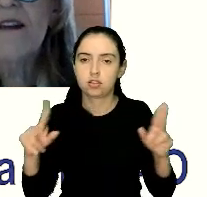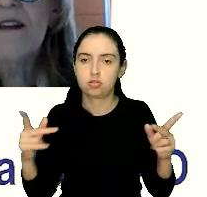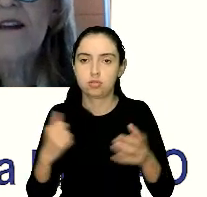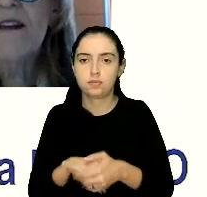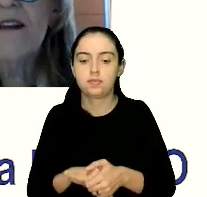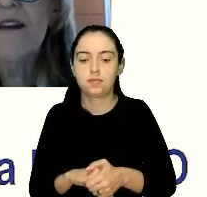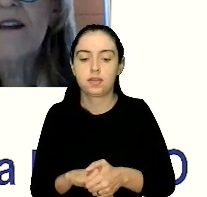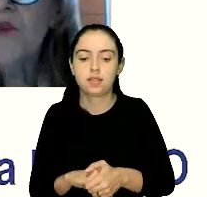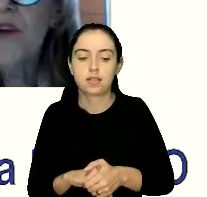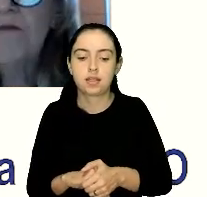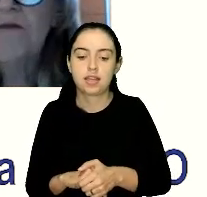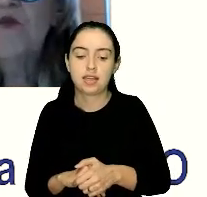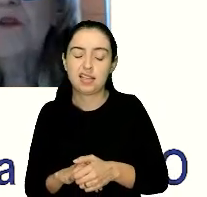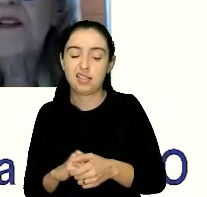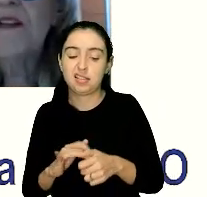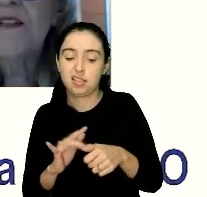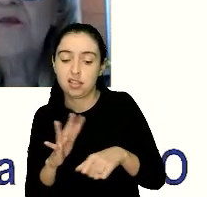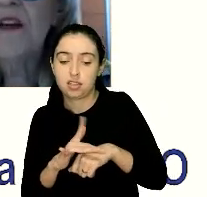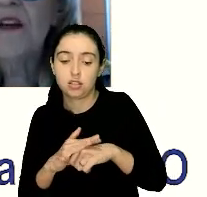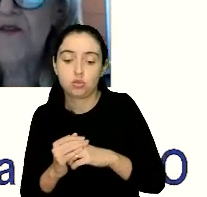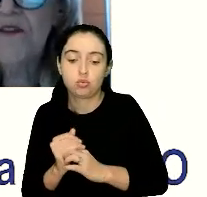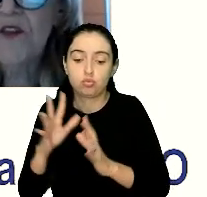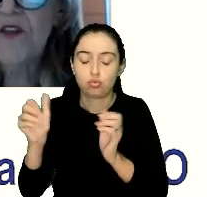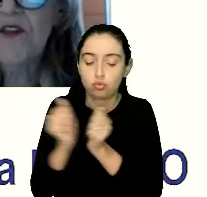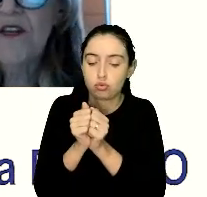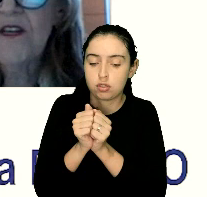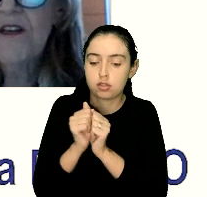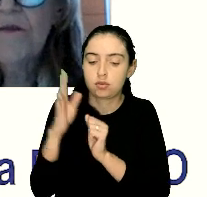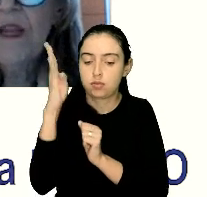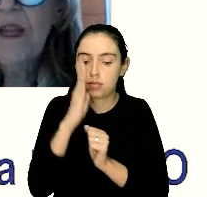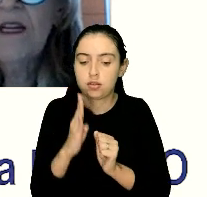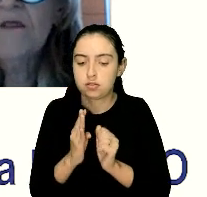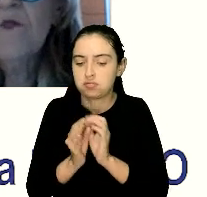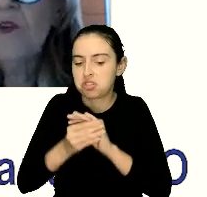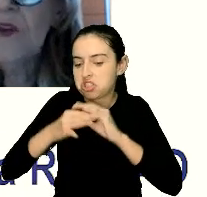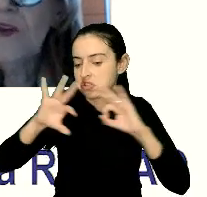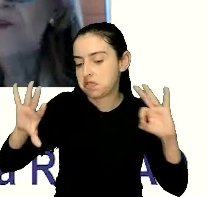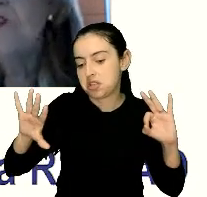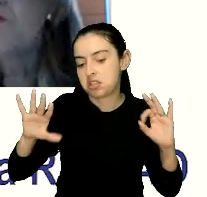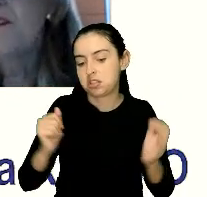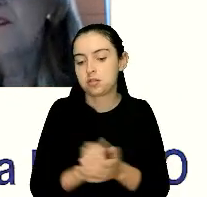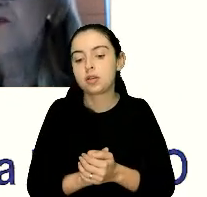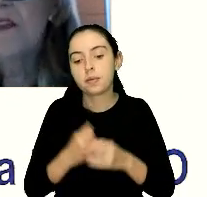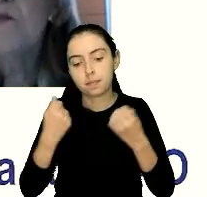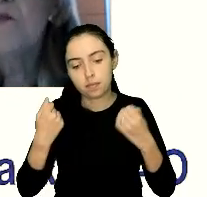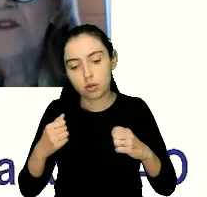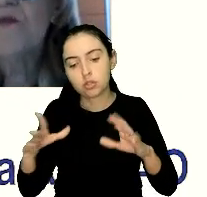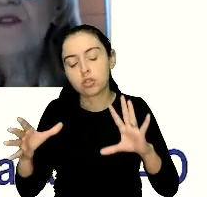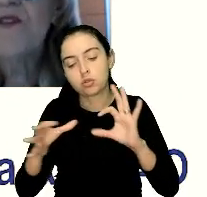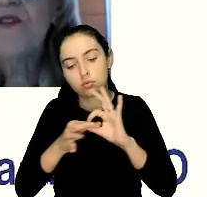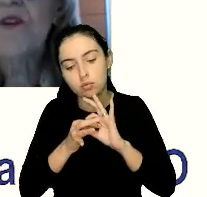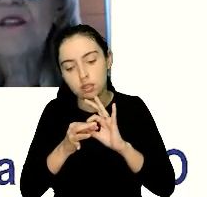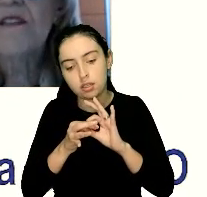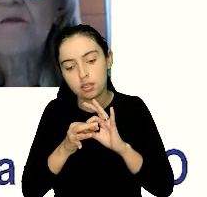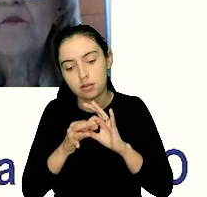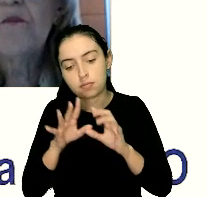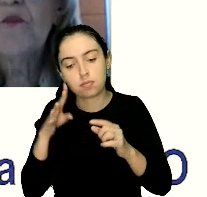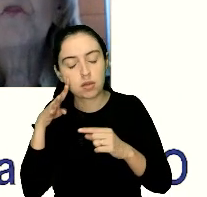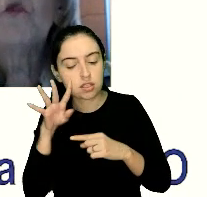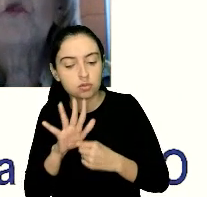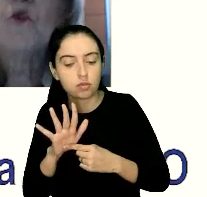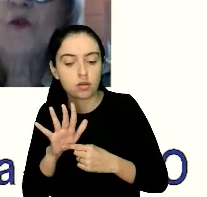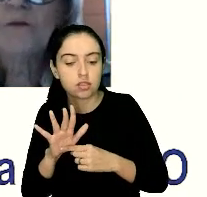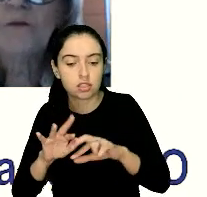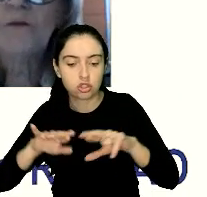As crises, elas unem. No Brasil, ela divide. Elas podem unir no Brasil, mas mostram cisões.